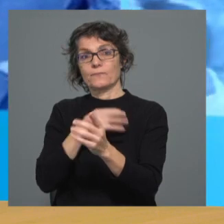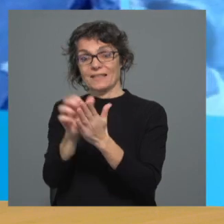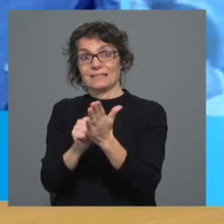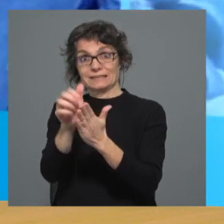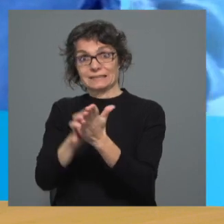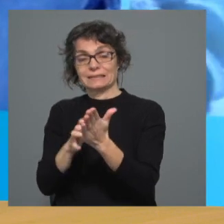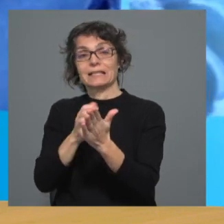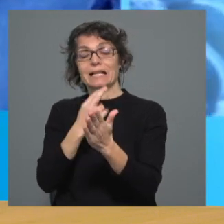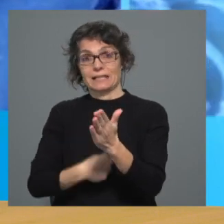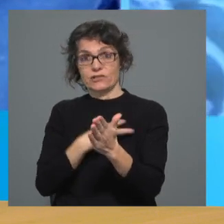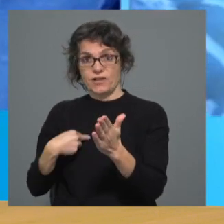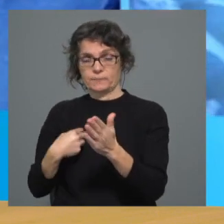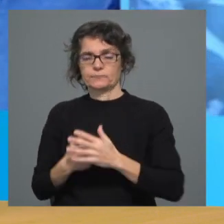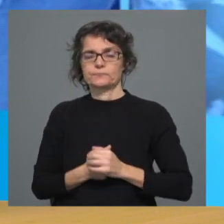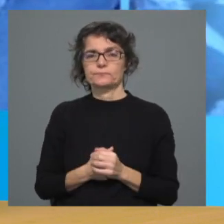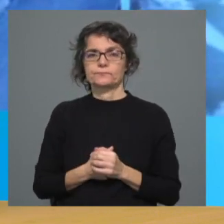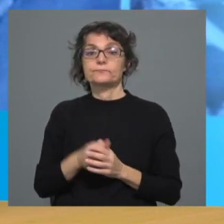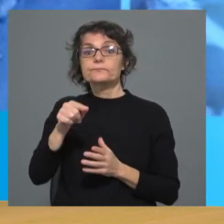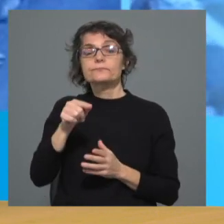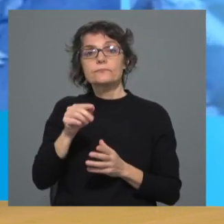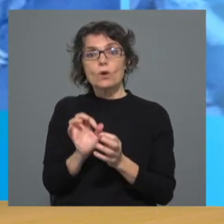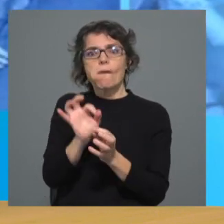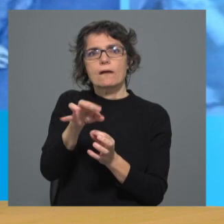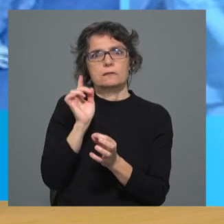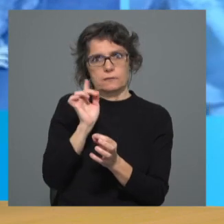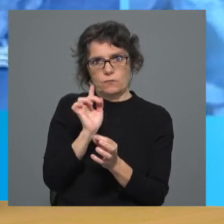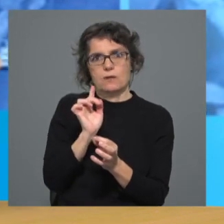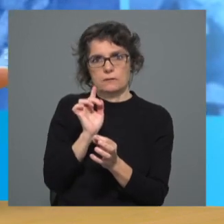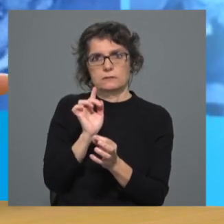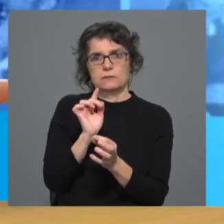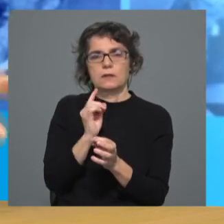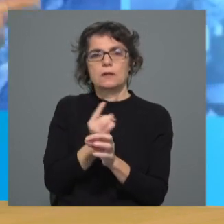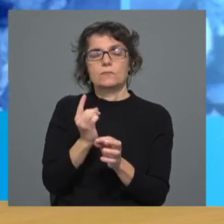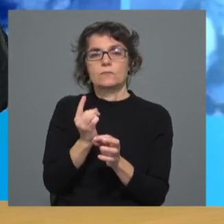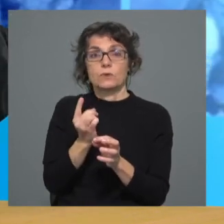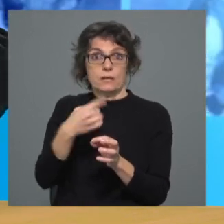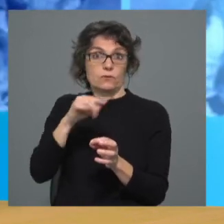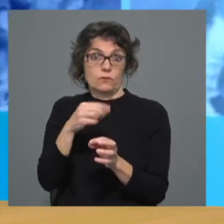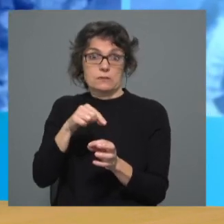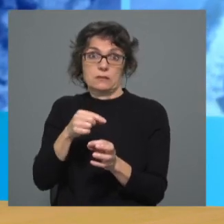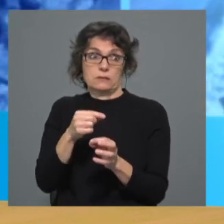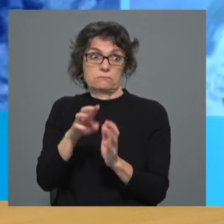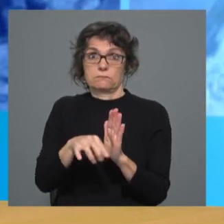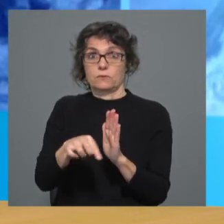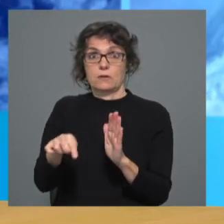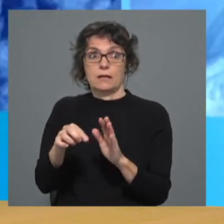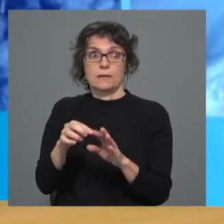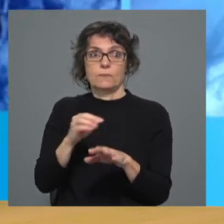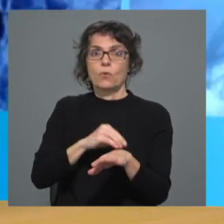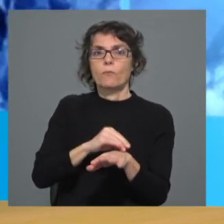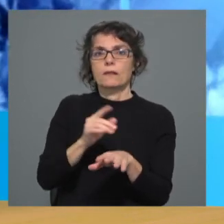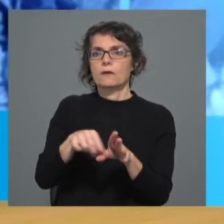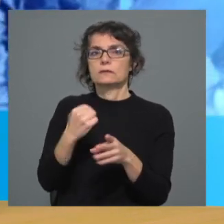vezes nós desconhecemos isso. É por isso que no comentário que aqui fazemos, sempre abordamos tão bem, com alguma relevância,